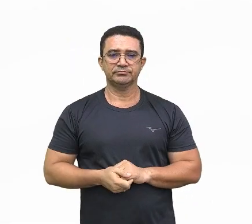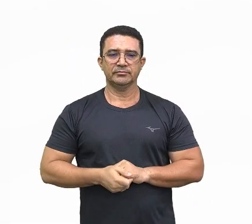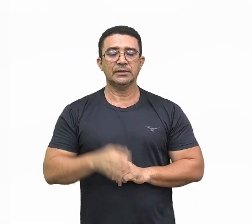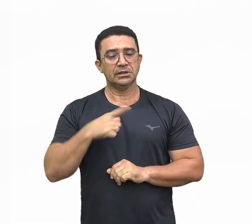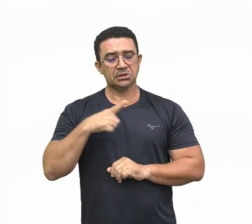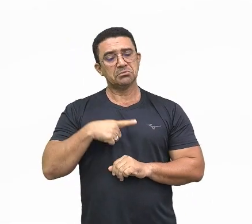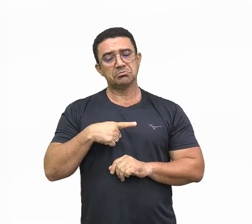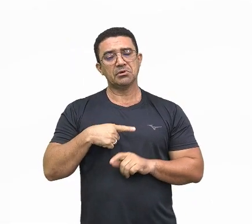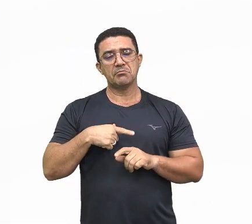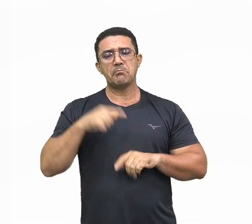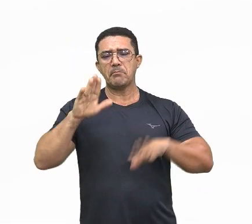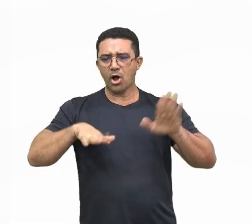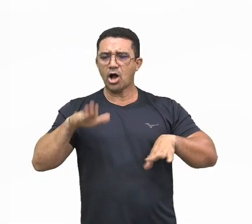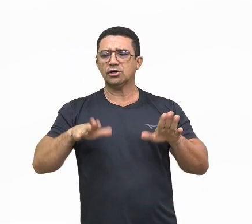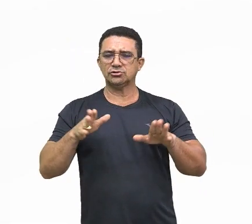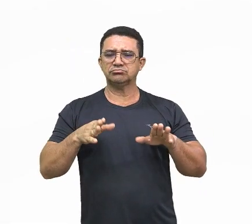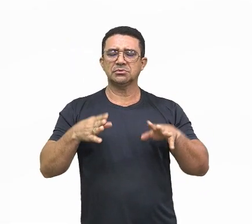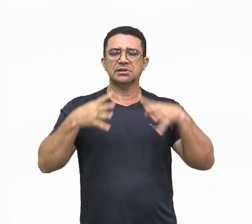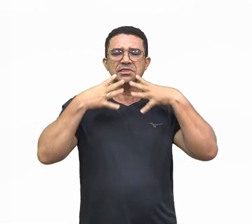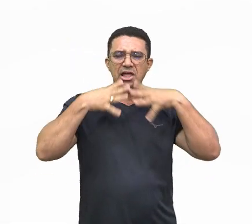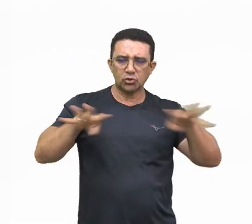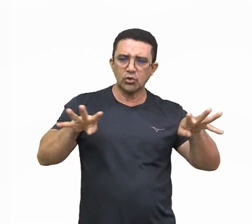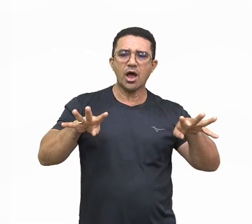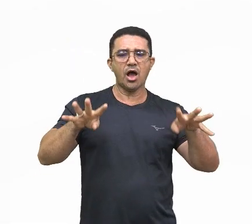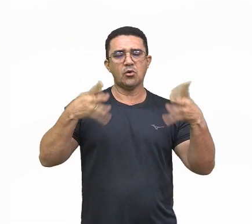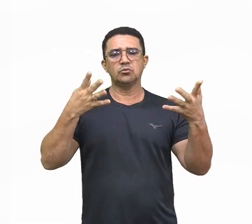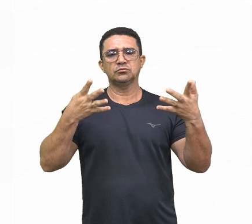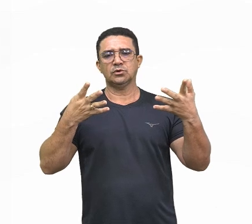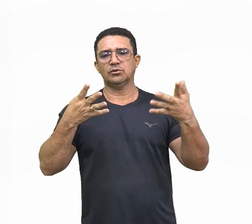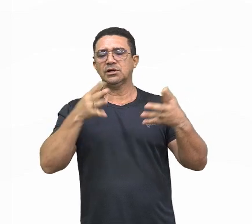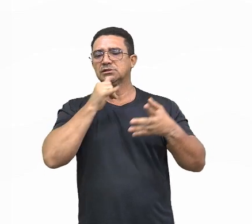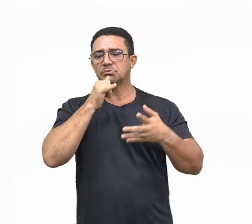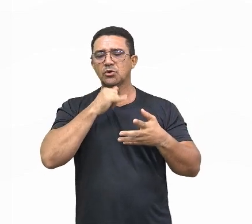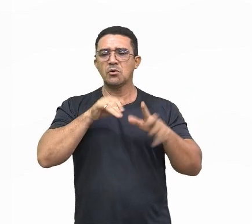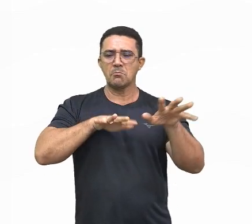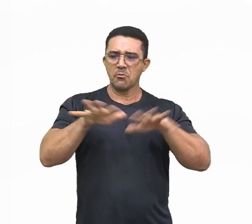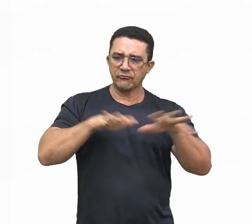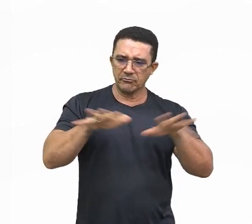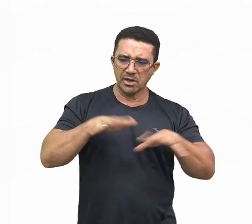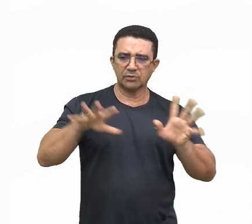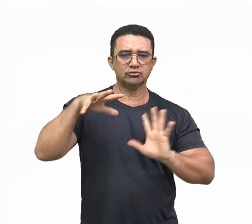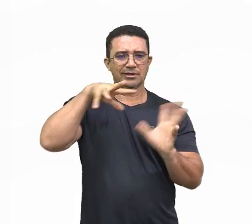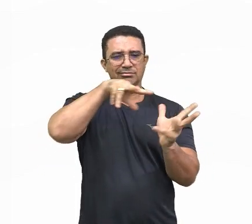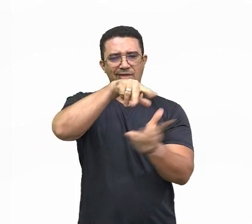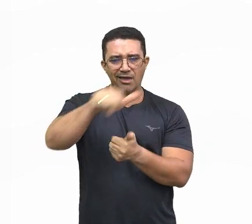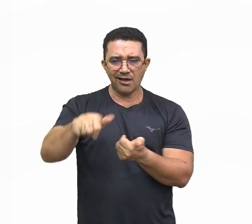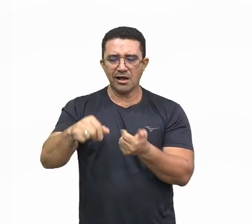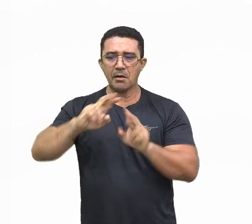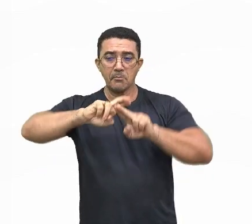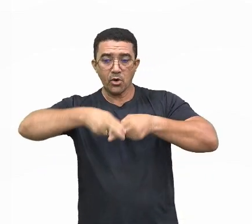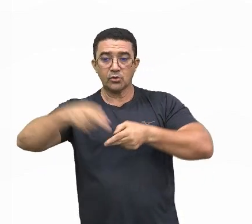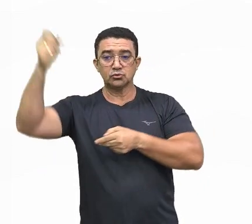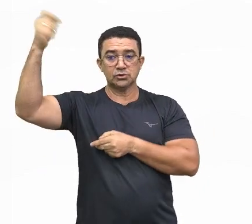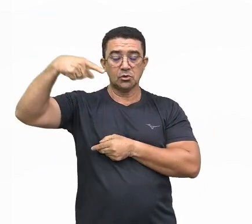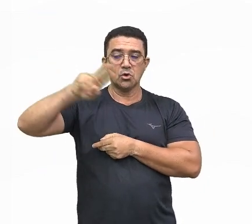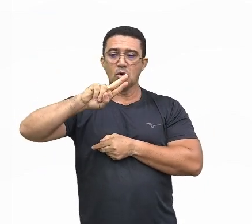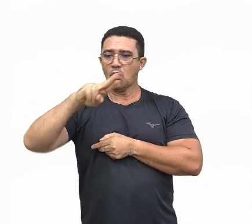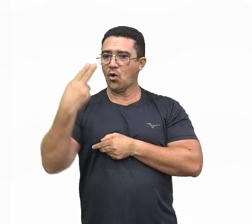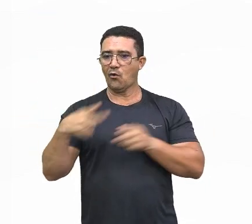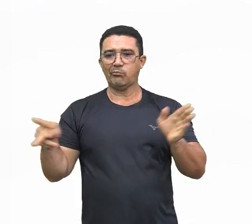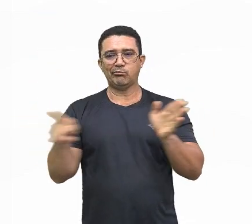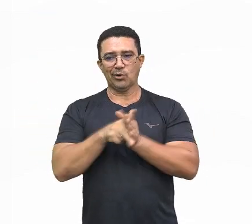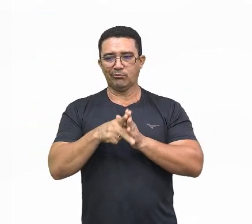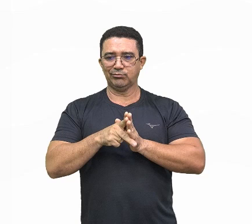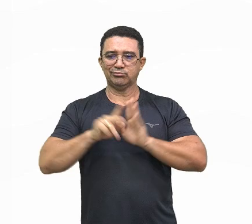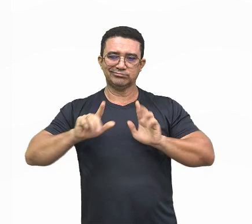causas naturais, como alteração na radiação solar e dos movimentos da Terra, ou podem ser consequências das atividades